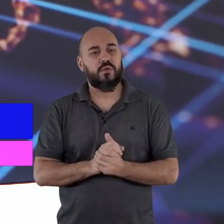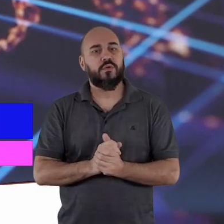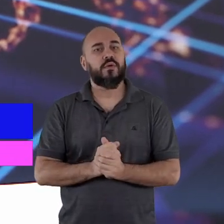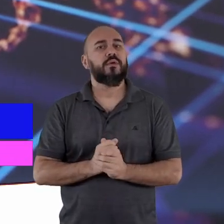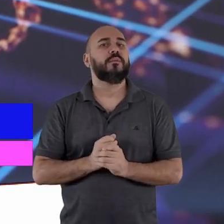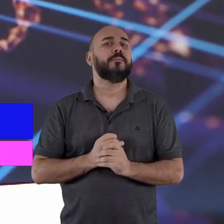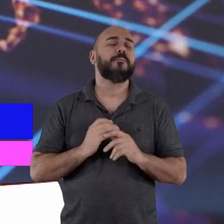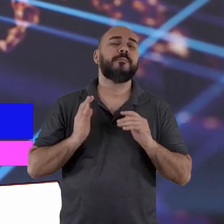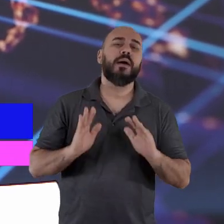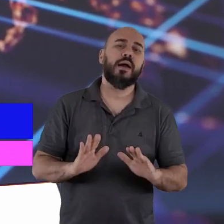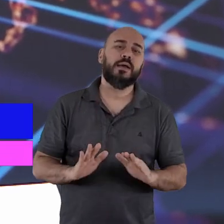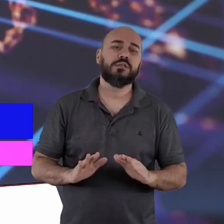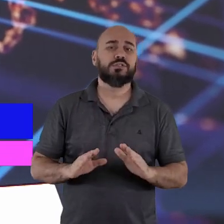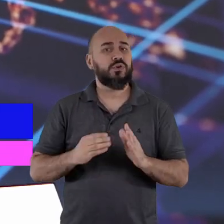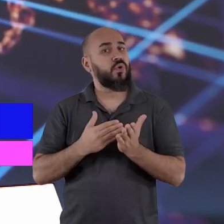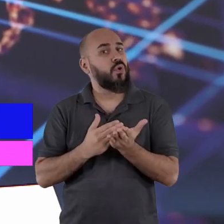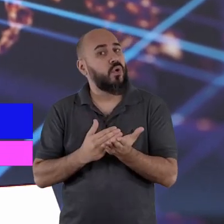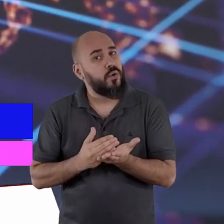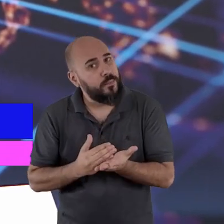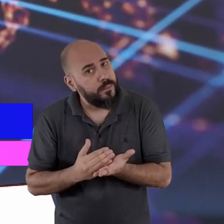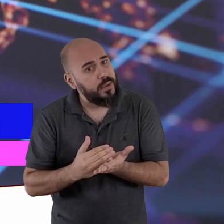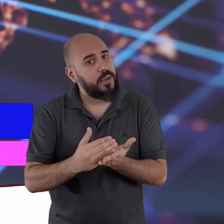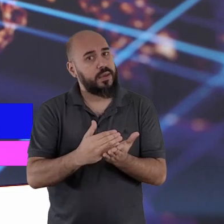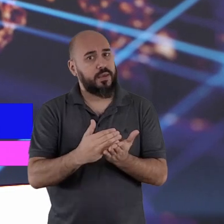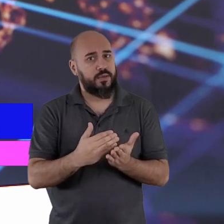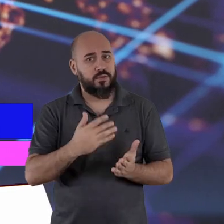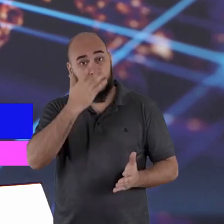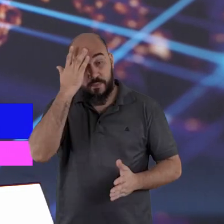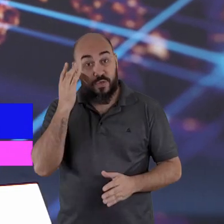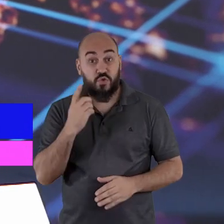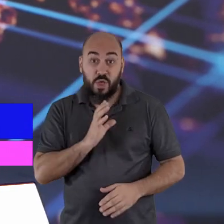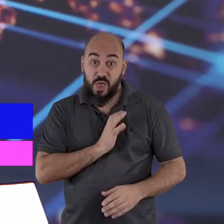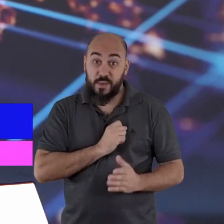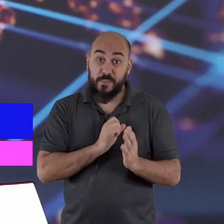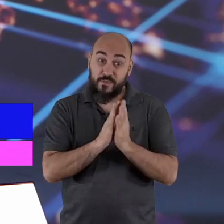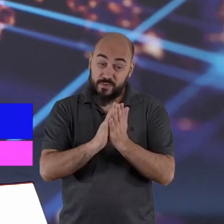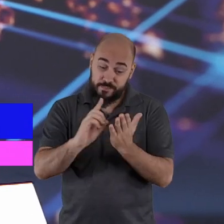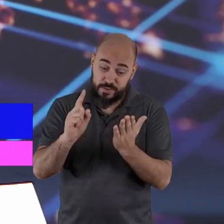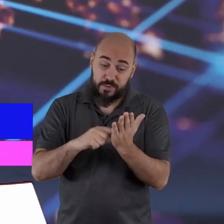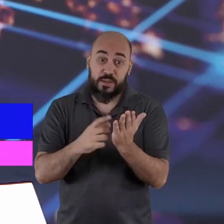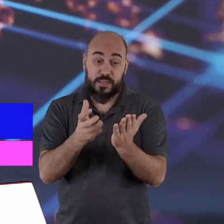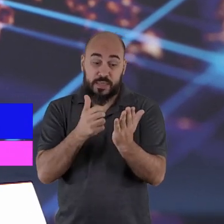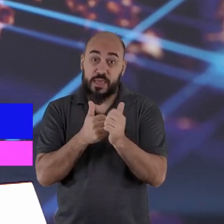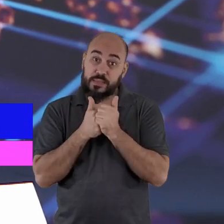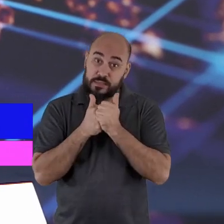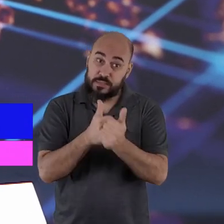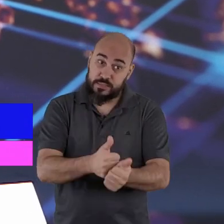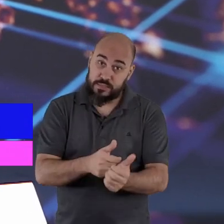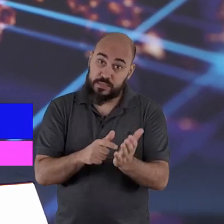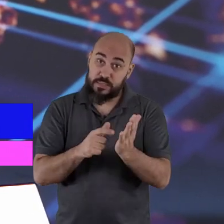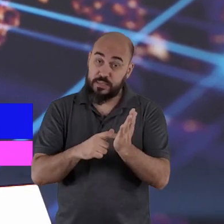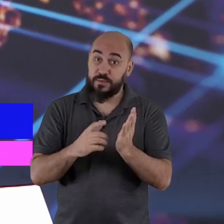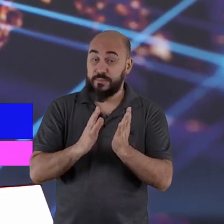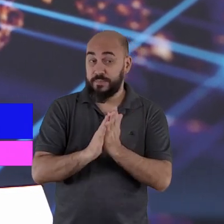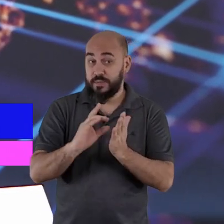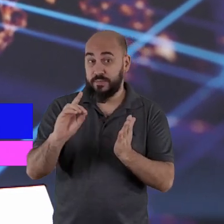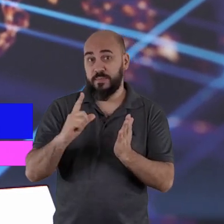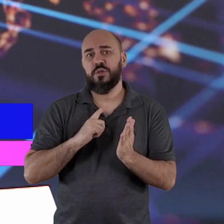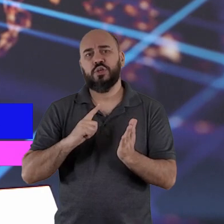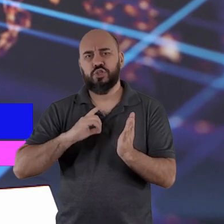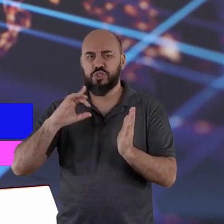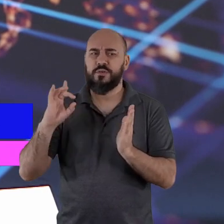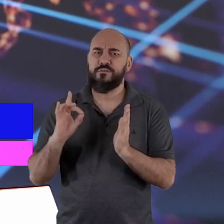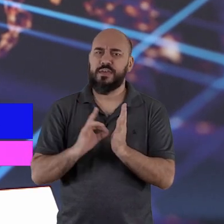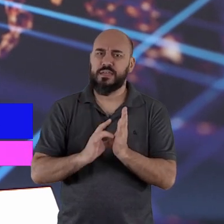religiosos, ou por aqueles que amavam a palavra de Deus e queriam viver de acordo com a palavra de Deus. Haviam verdades